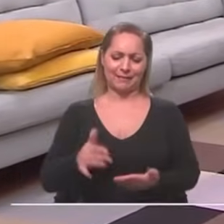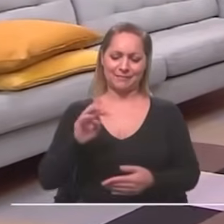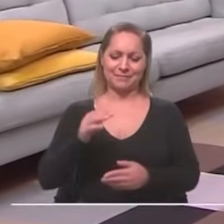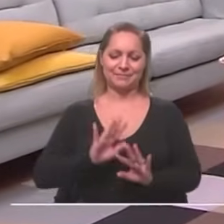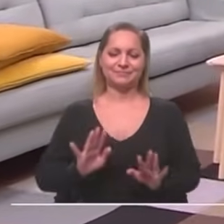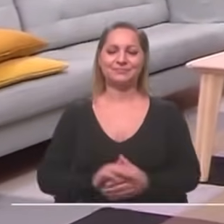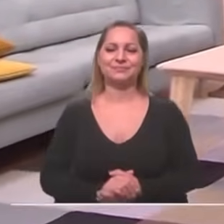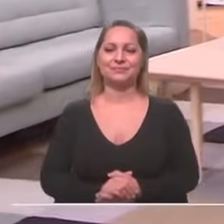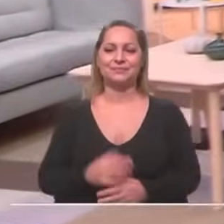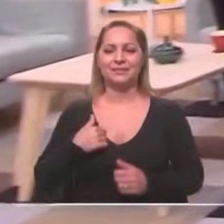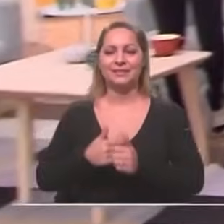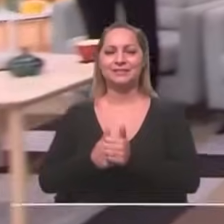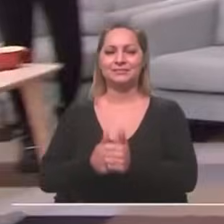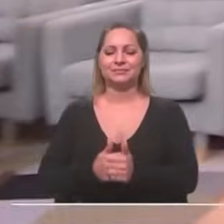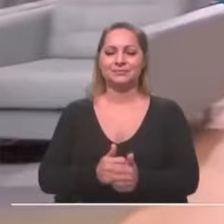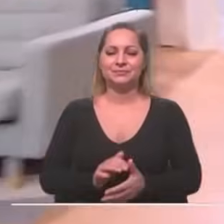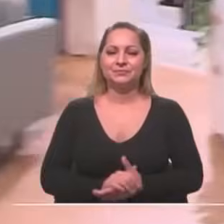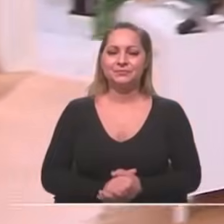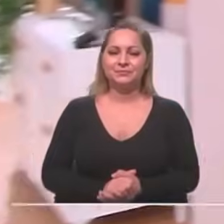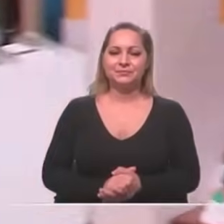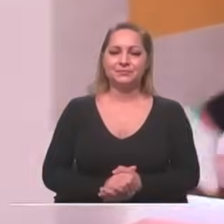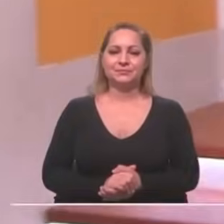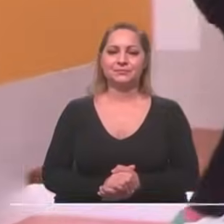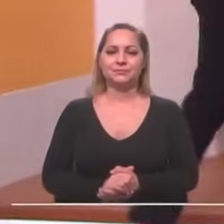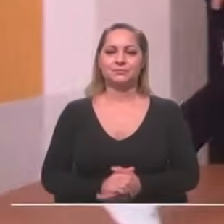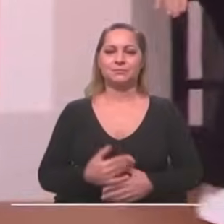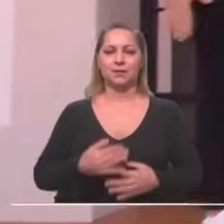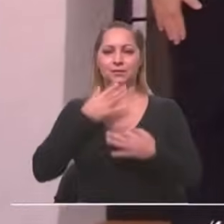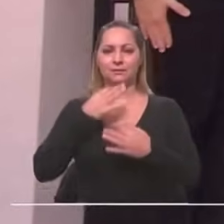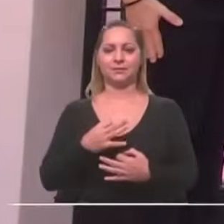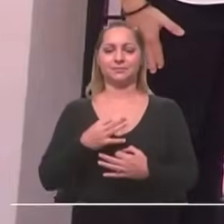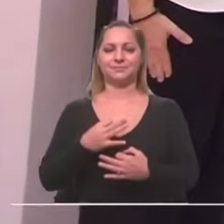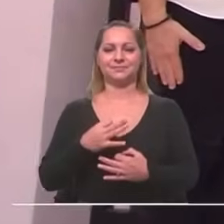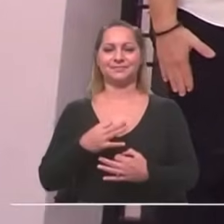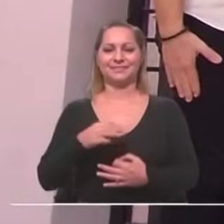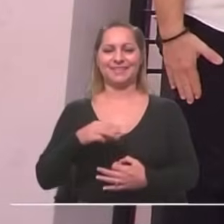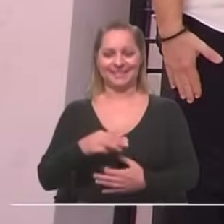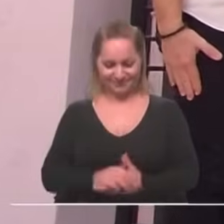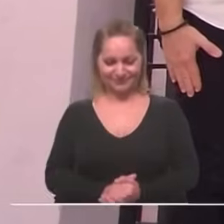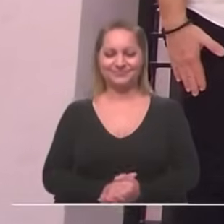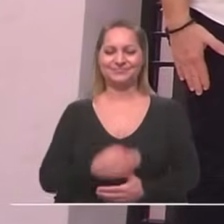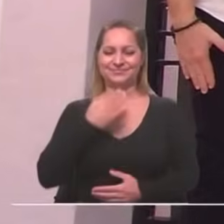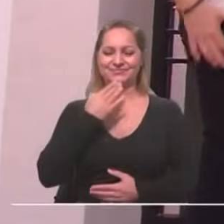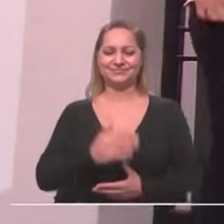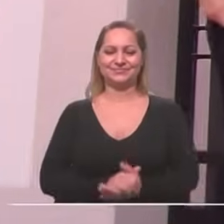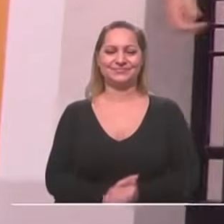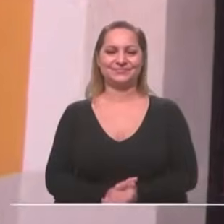Obrigada. Para ti, eu acompanho à porta. E agora, em sentido, é melhor. Até obrigada.